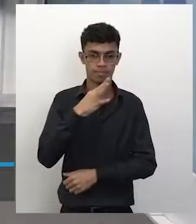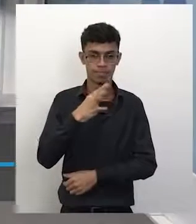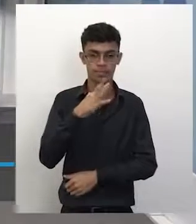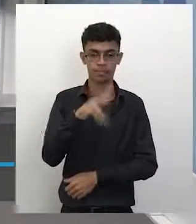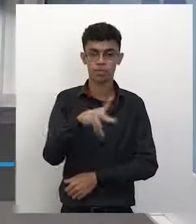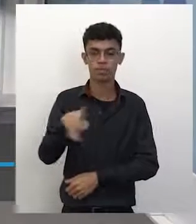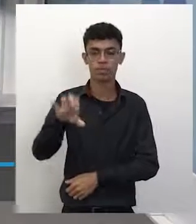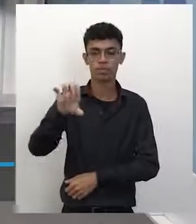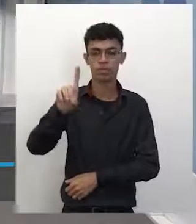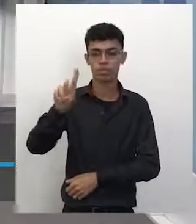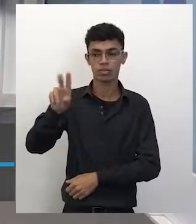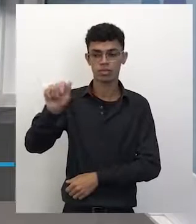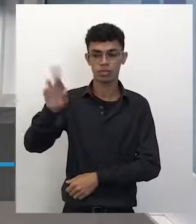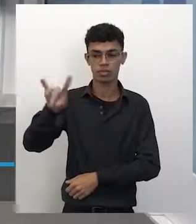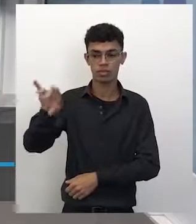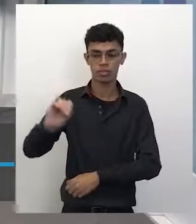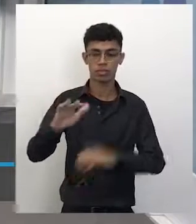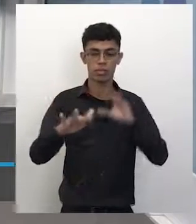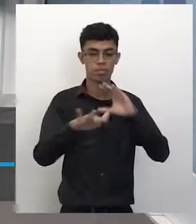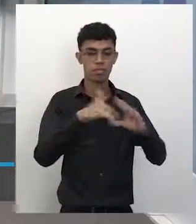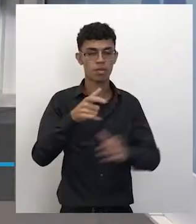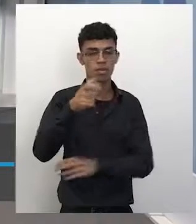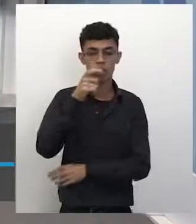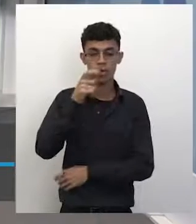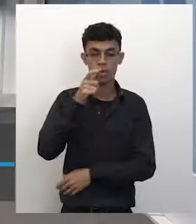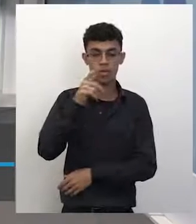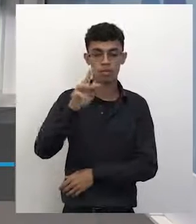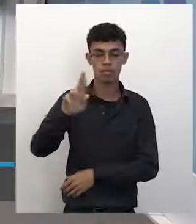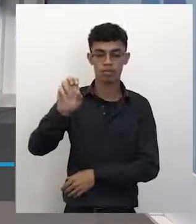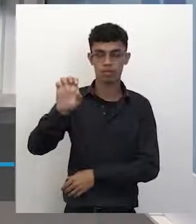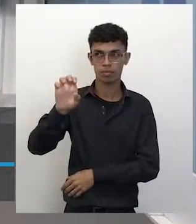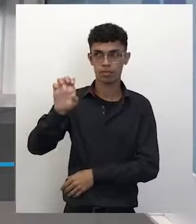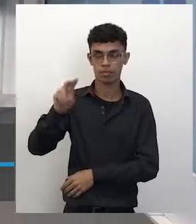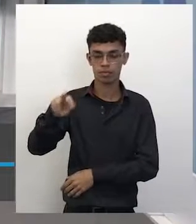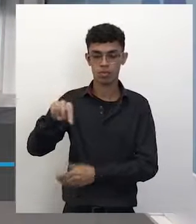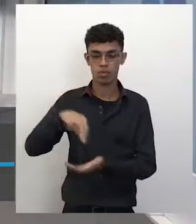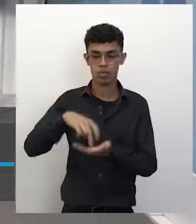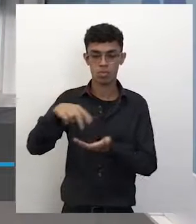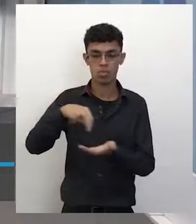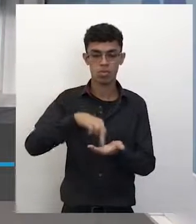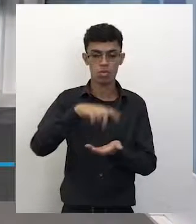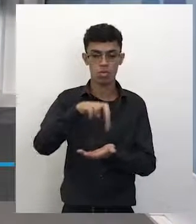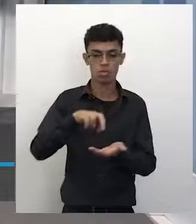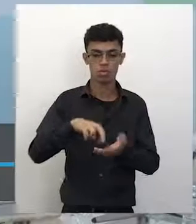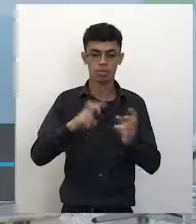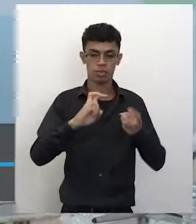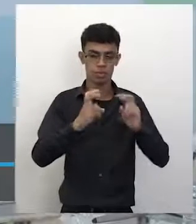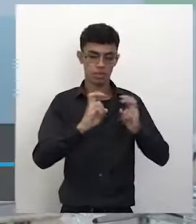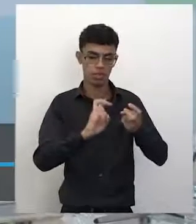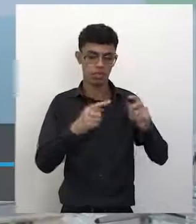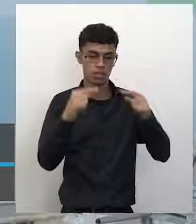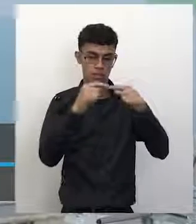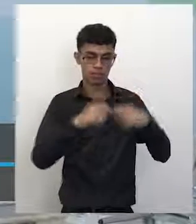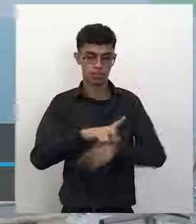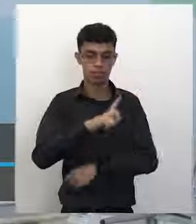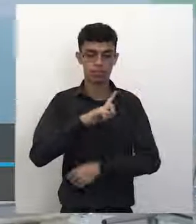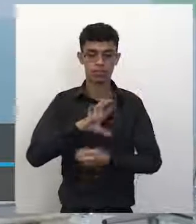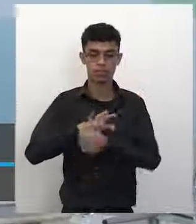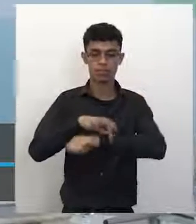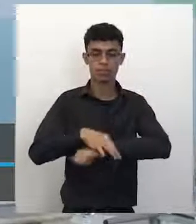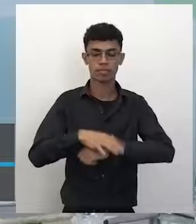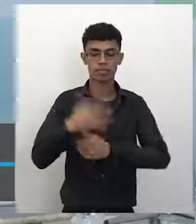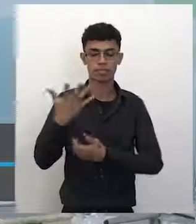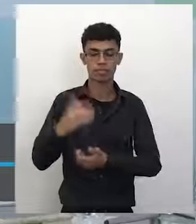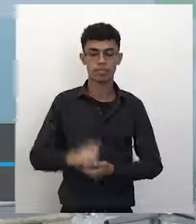Pro Eduardo, ele traz um comentário interessante que o frevo origina-se com os capoeiras e seguranças que iam à frente do grupo. Danças Brasileiras